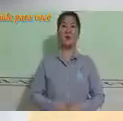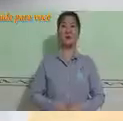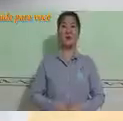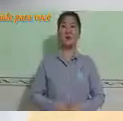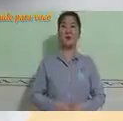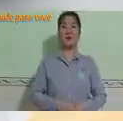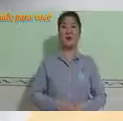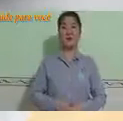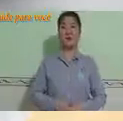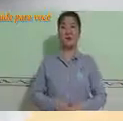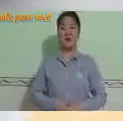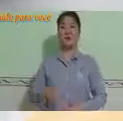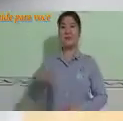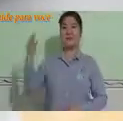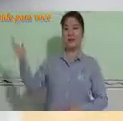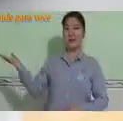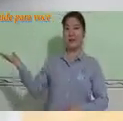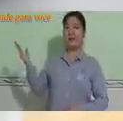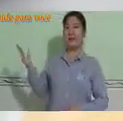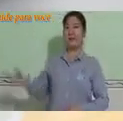Cozoro caseiro é feito misturando